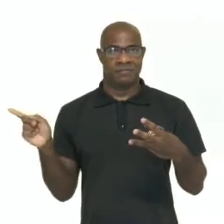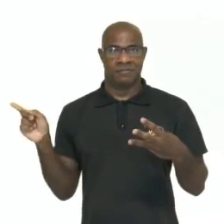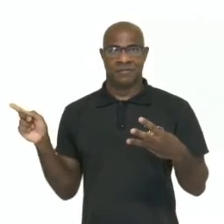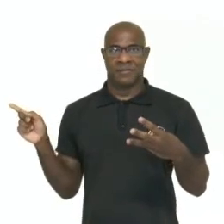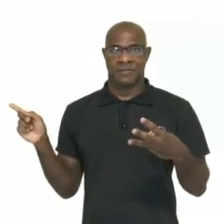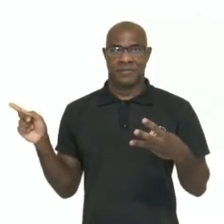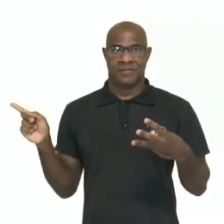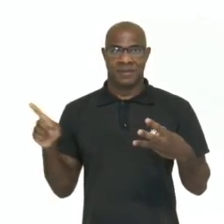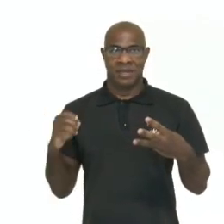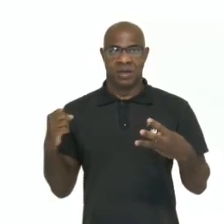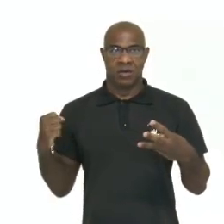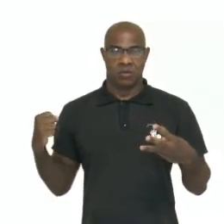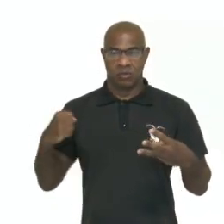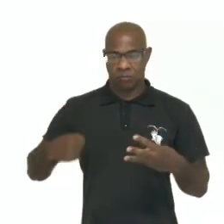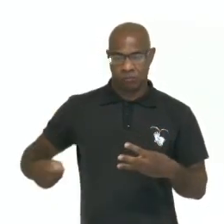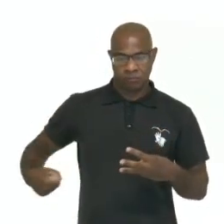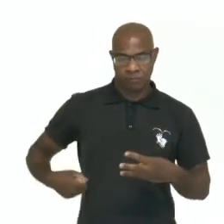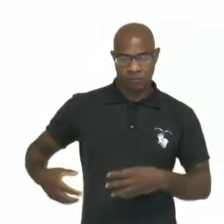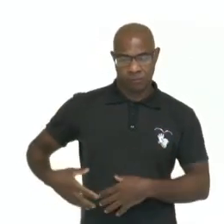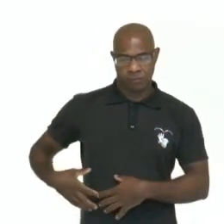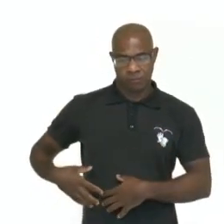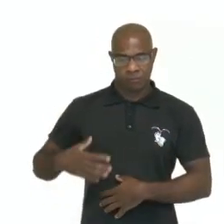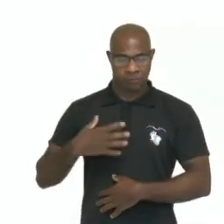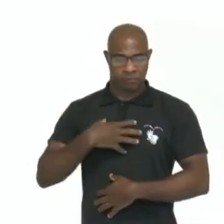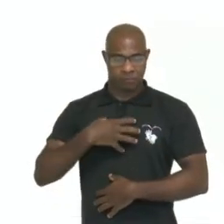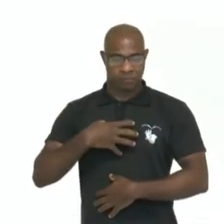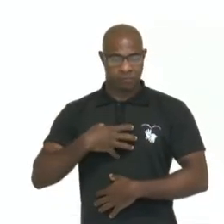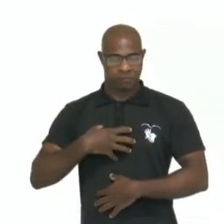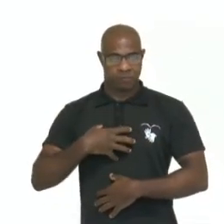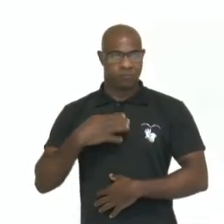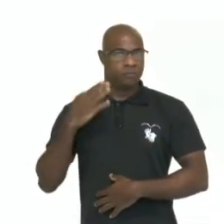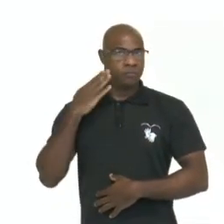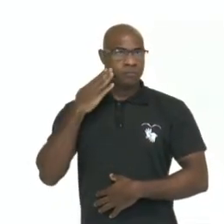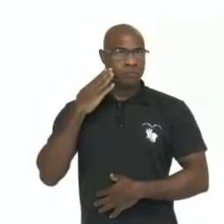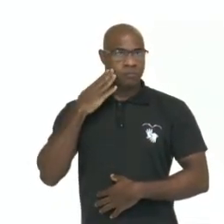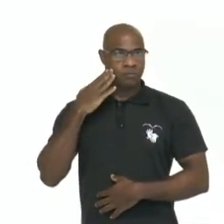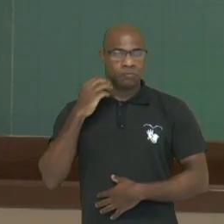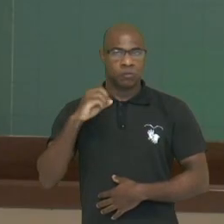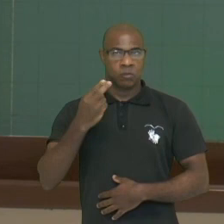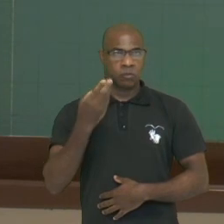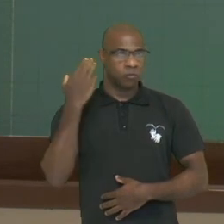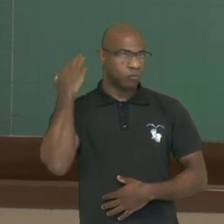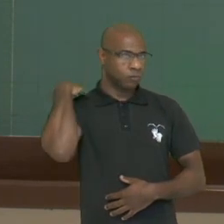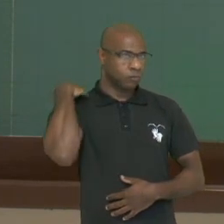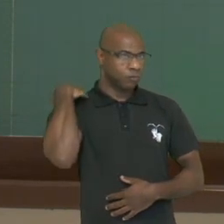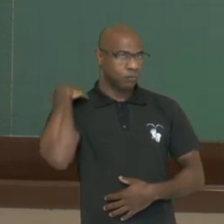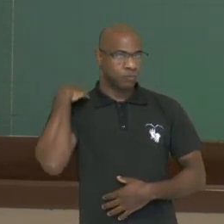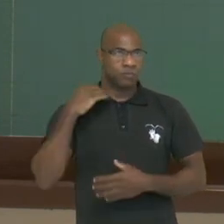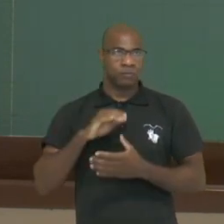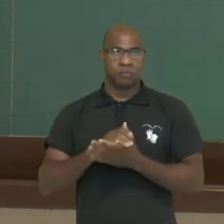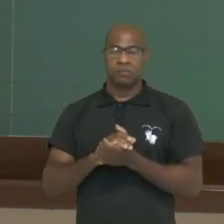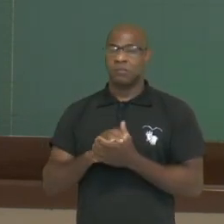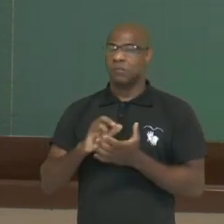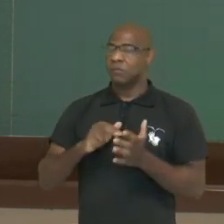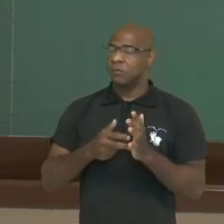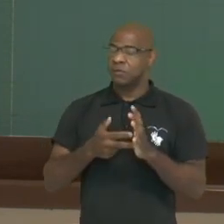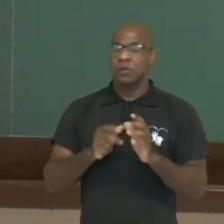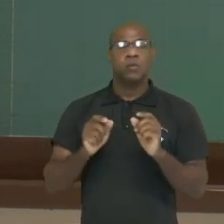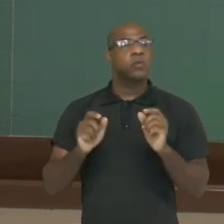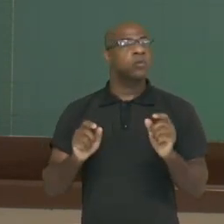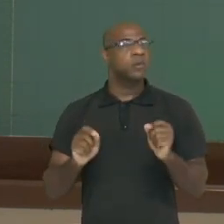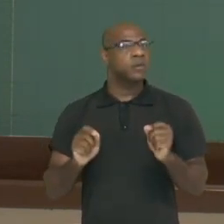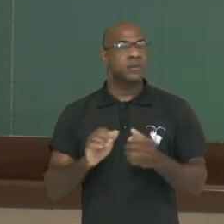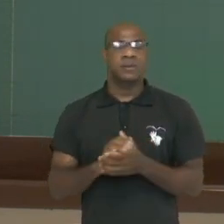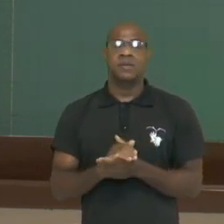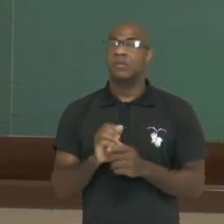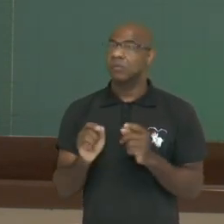a um soco na área do abdômen, do peito, do rosto ou costas. Isso significa dizer, reforçando mais uma